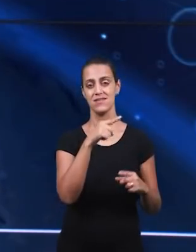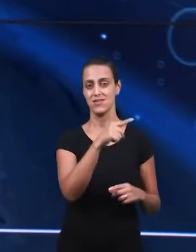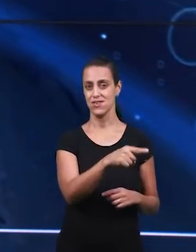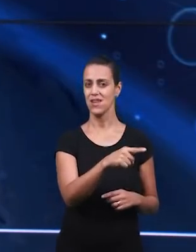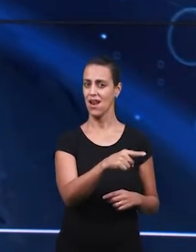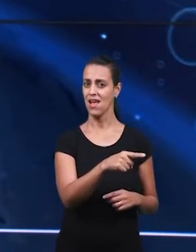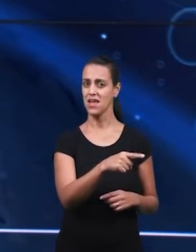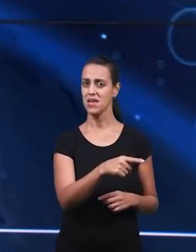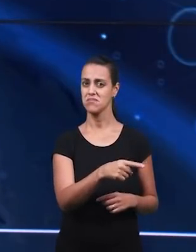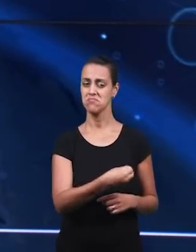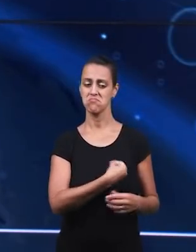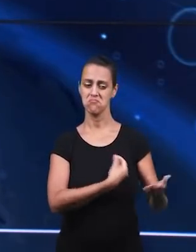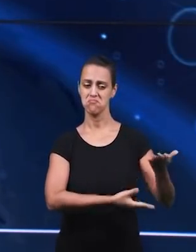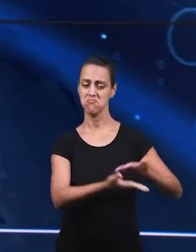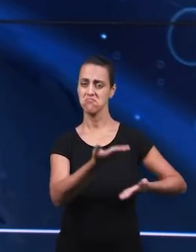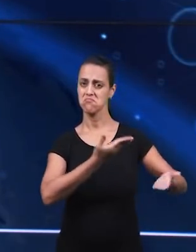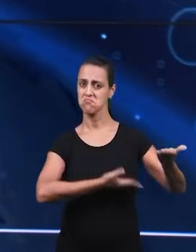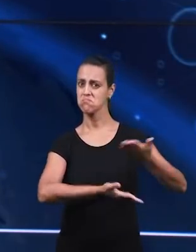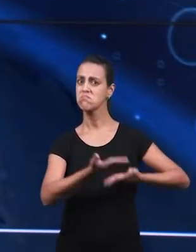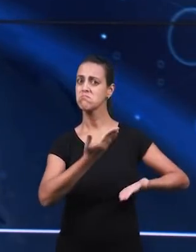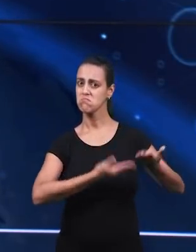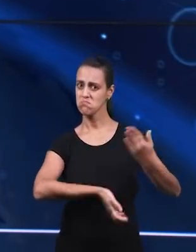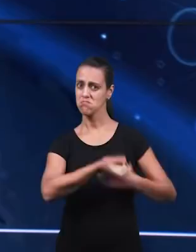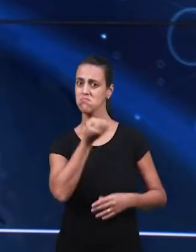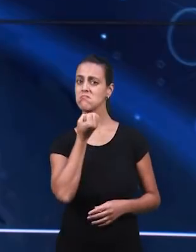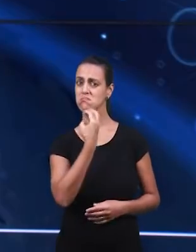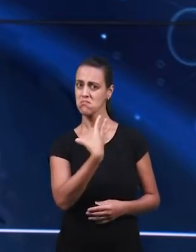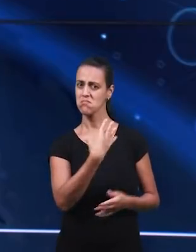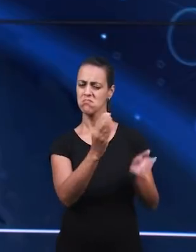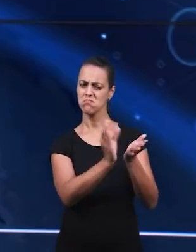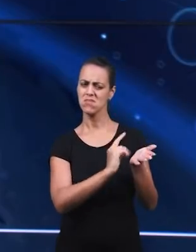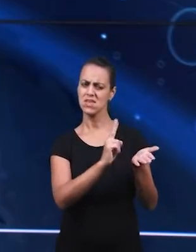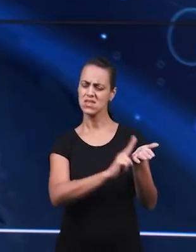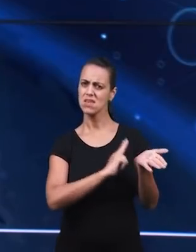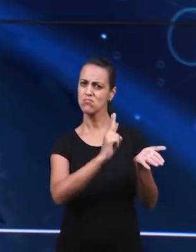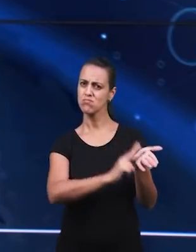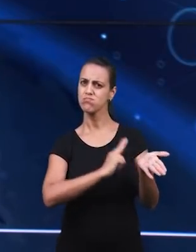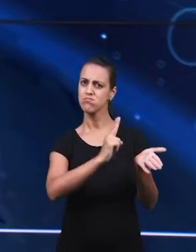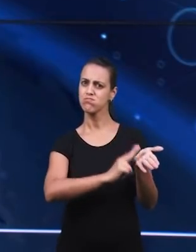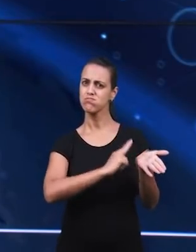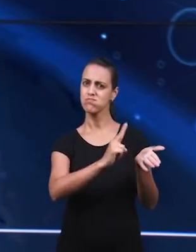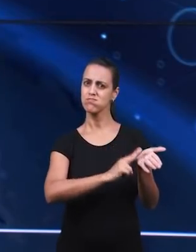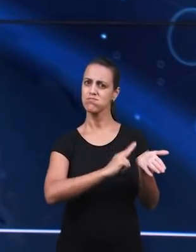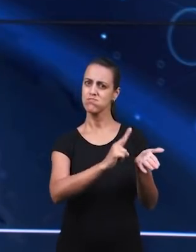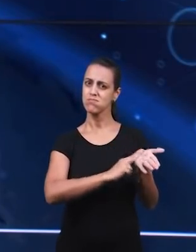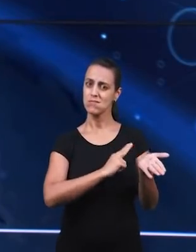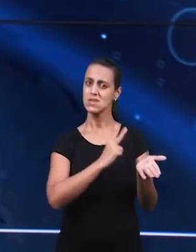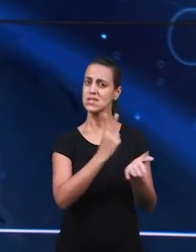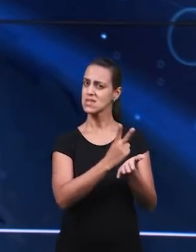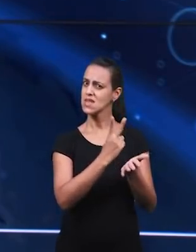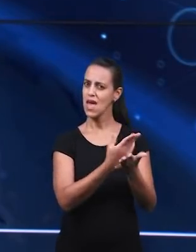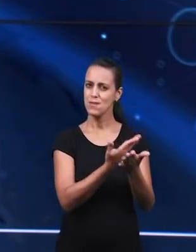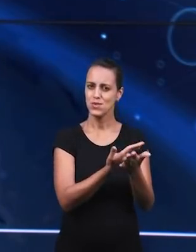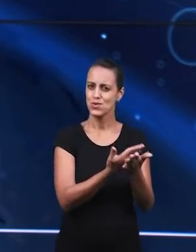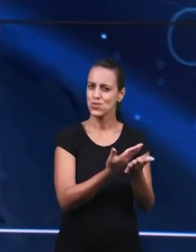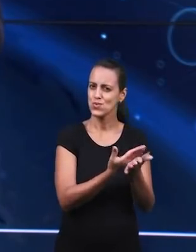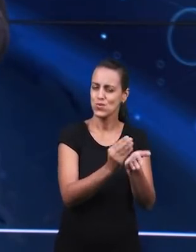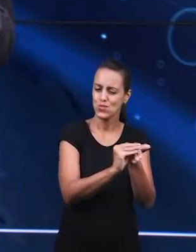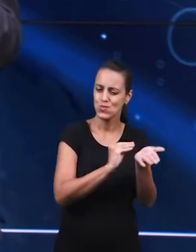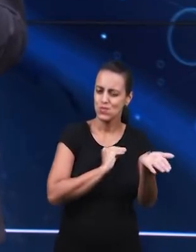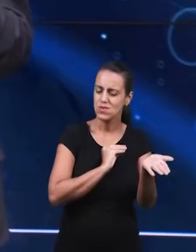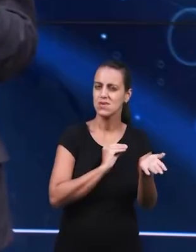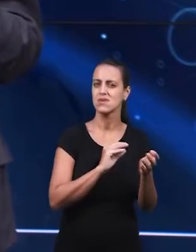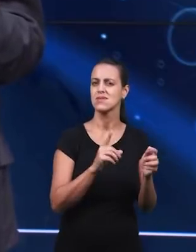uma participação muito assim ativa no envio das contribuições de estudos da Escola Bíblica